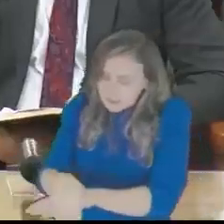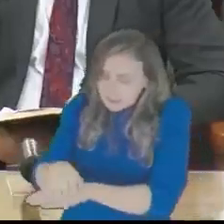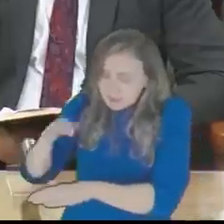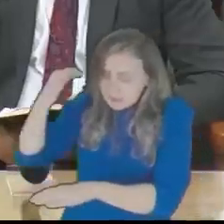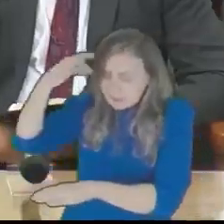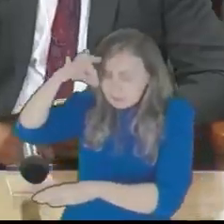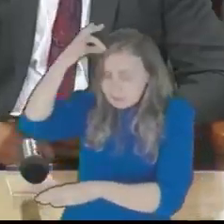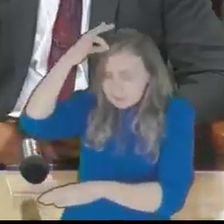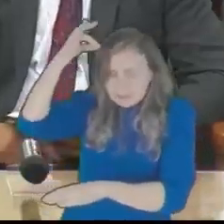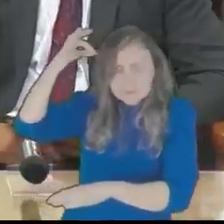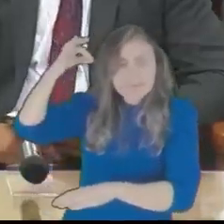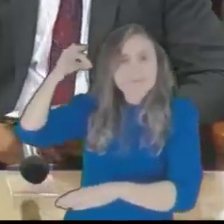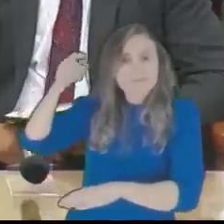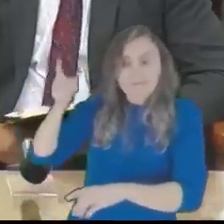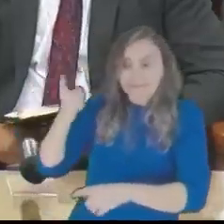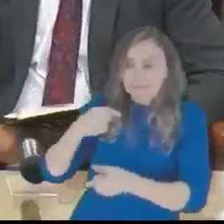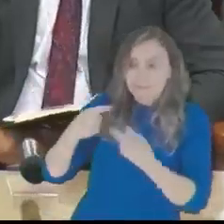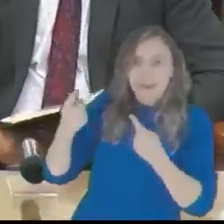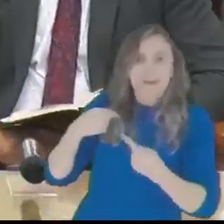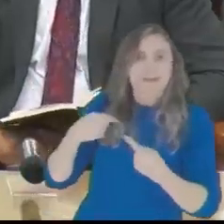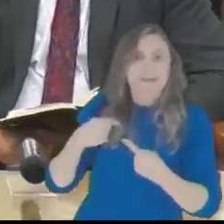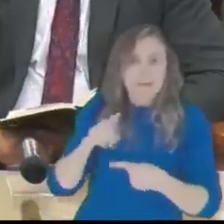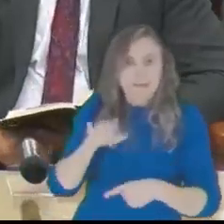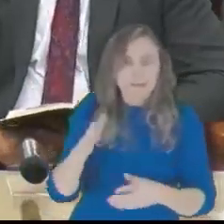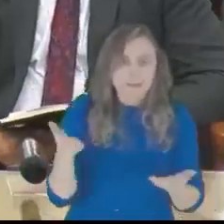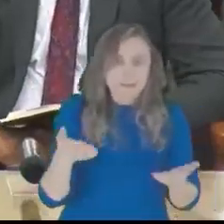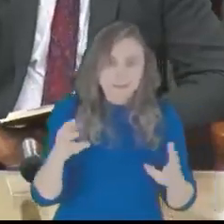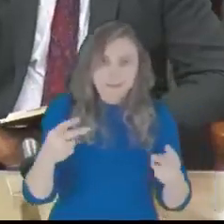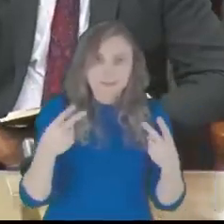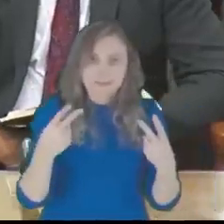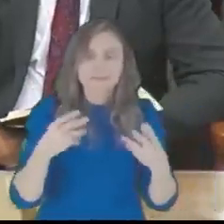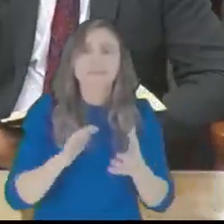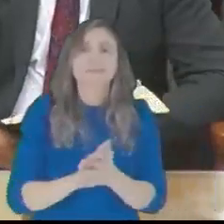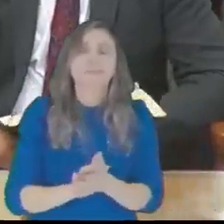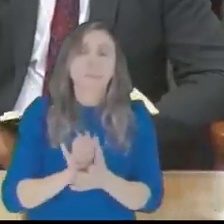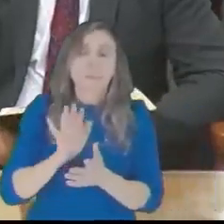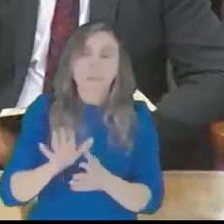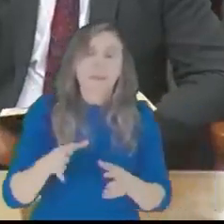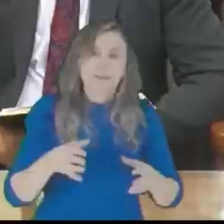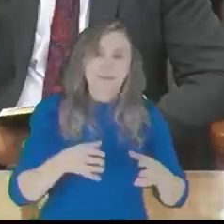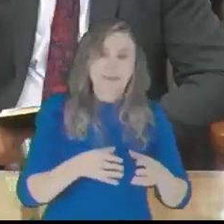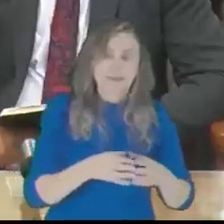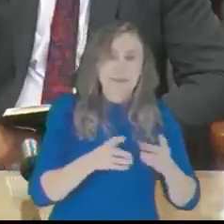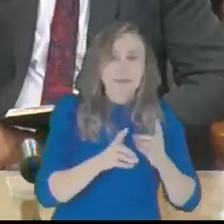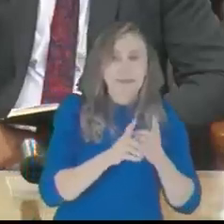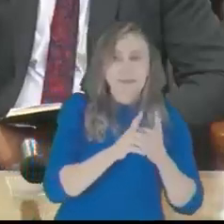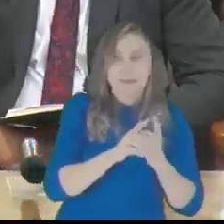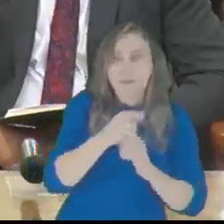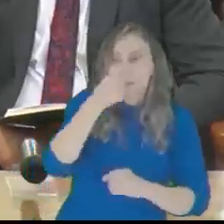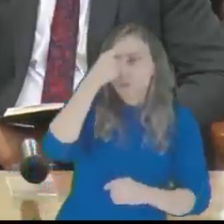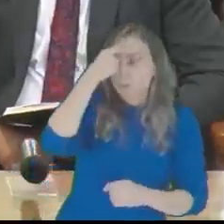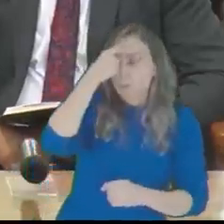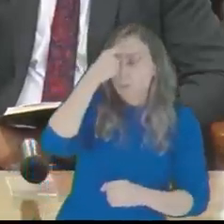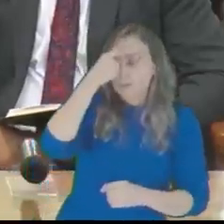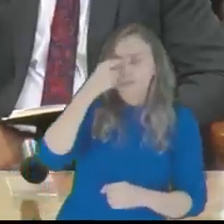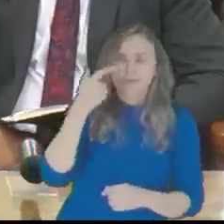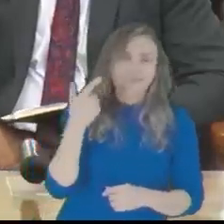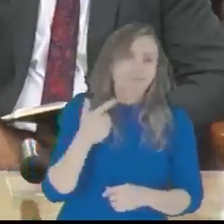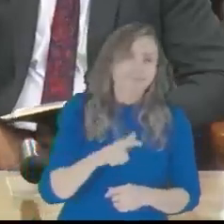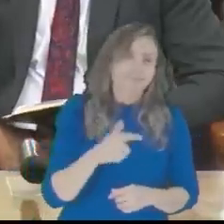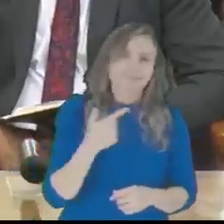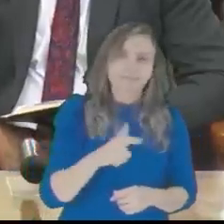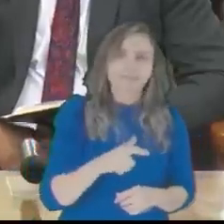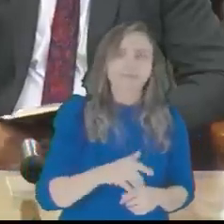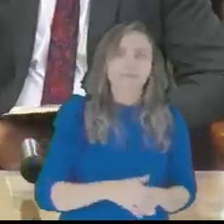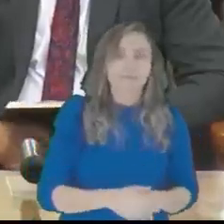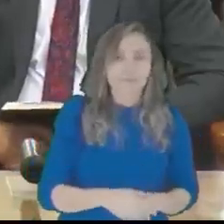Santo. Mas olha para cá, irmãos, os discípulos não tinham juízo. Os discípulos não tinham juízo. E